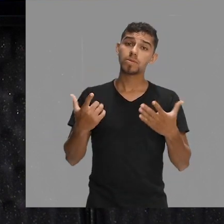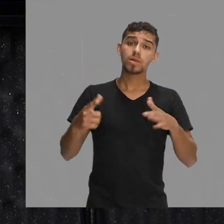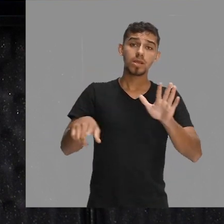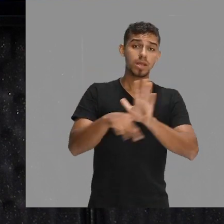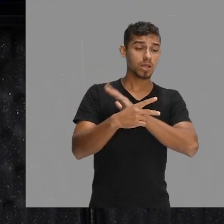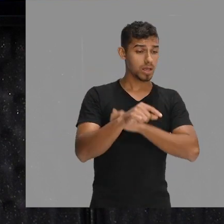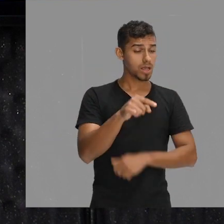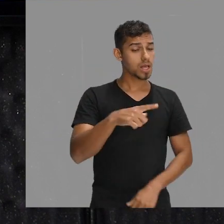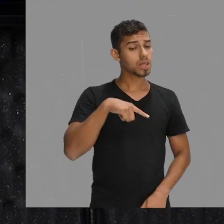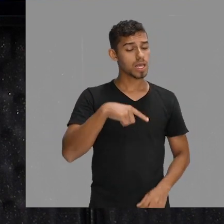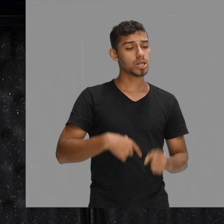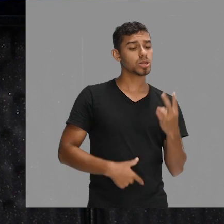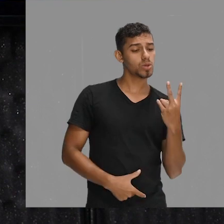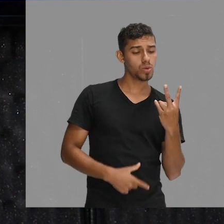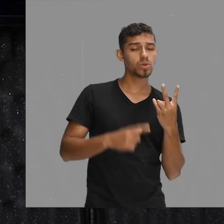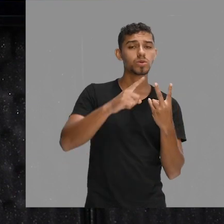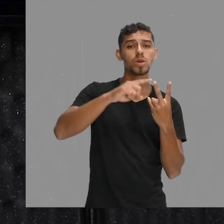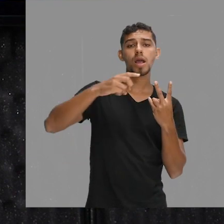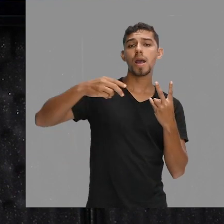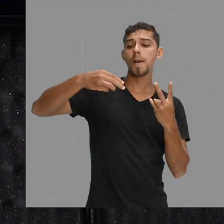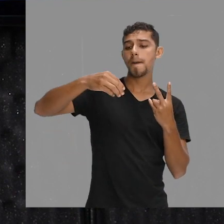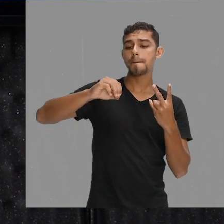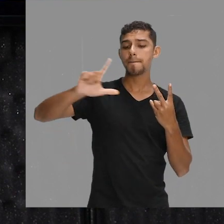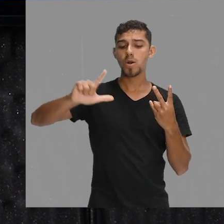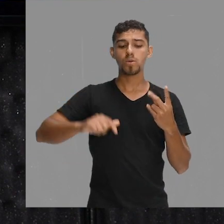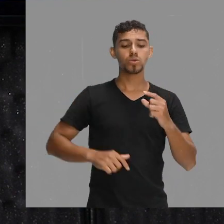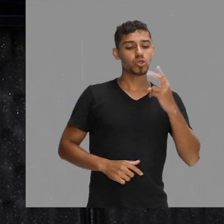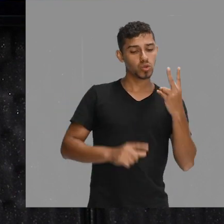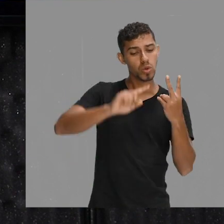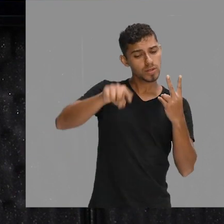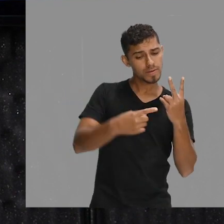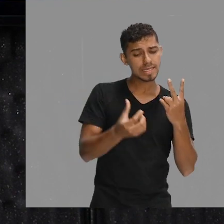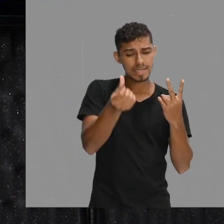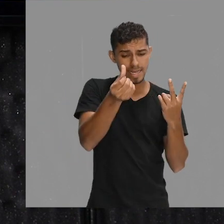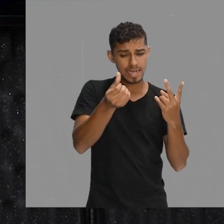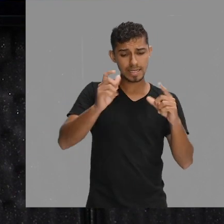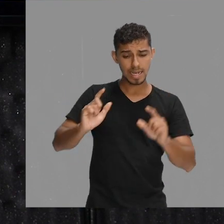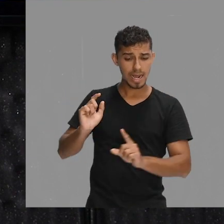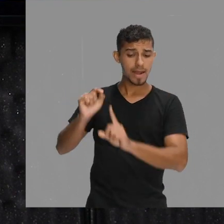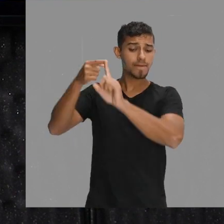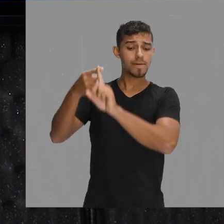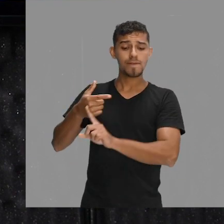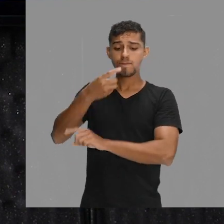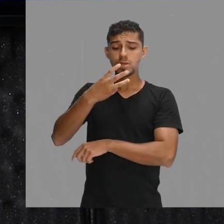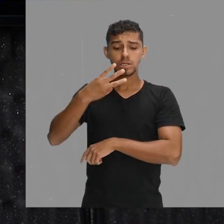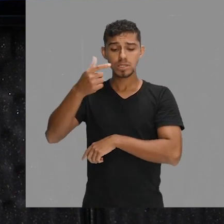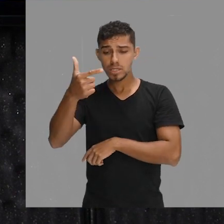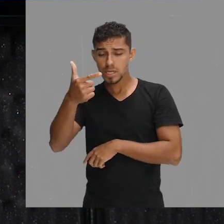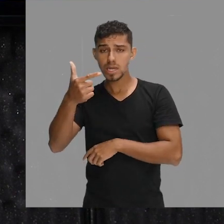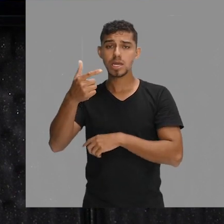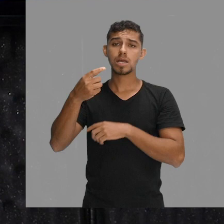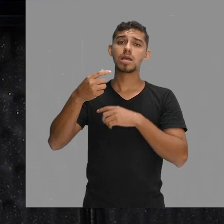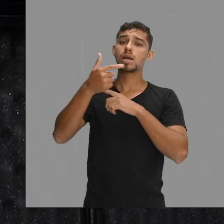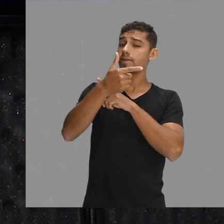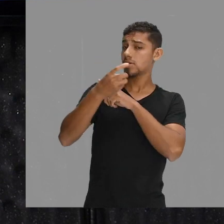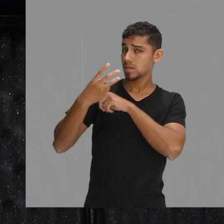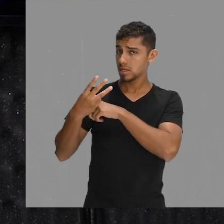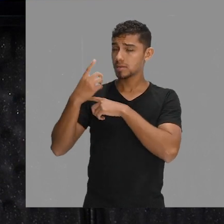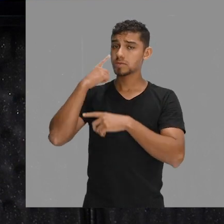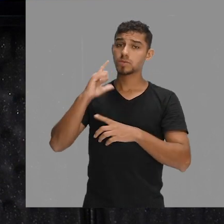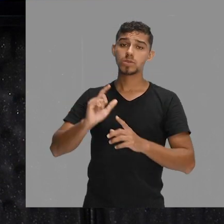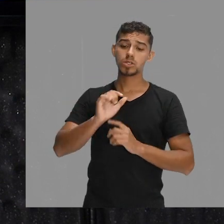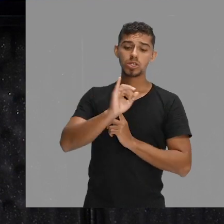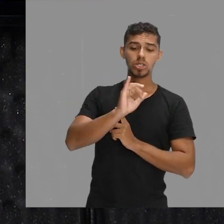ter 2 mols, ou seja, 2 vezes 6 vezes 10 elevado a 23 moléculas de íons